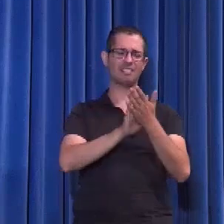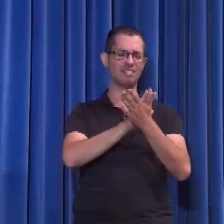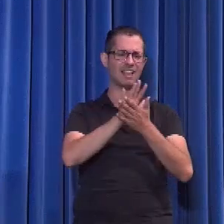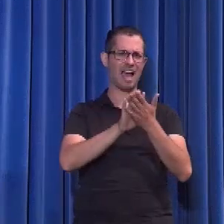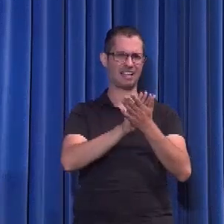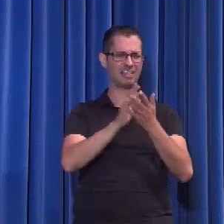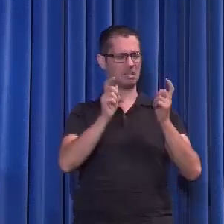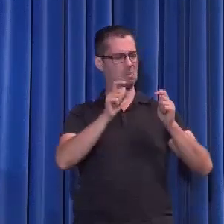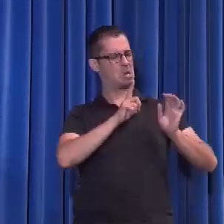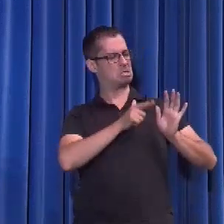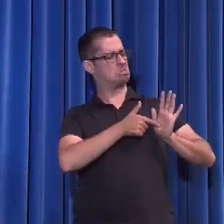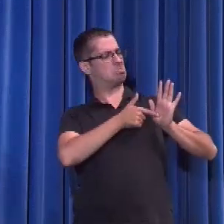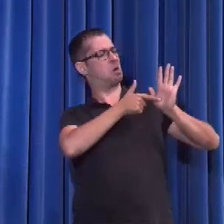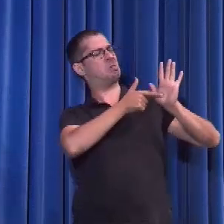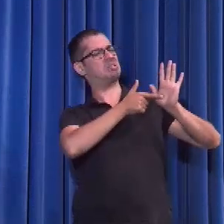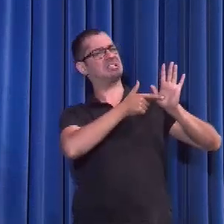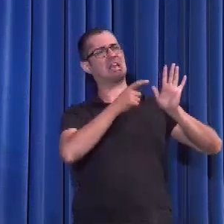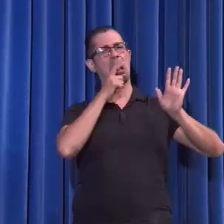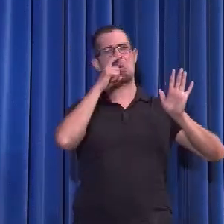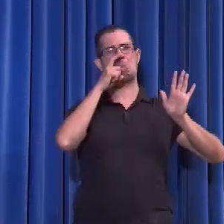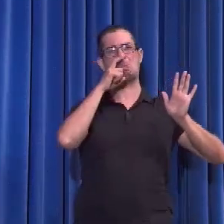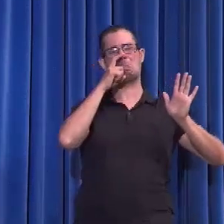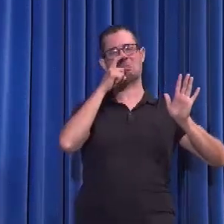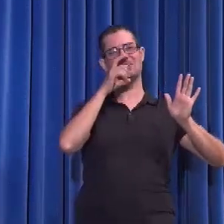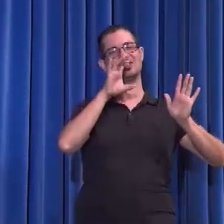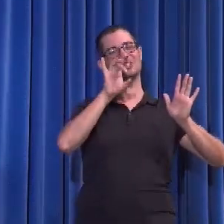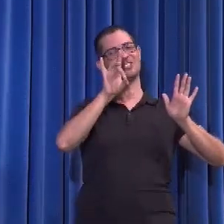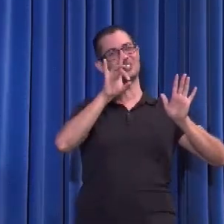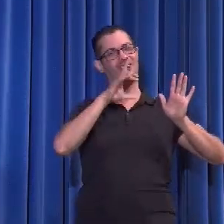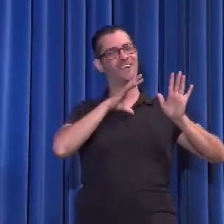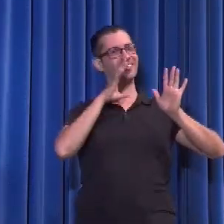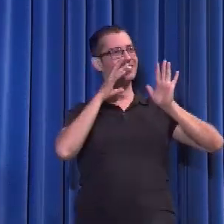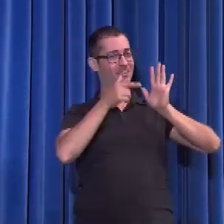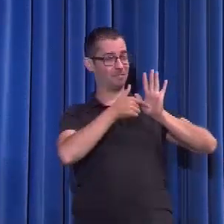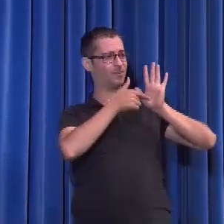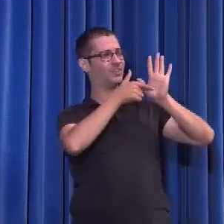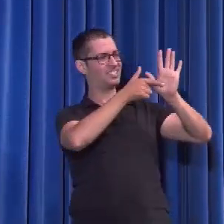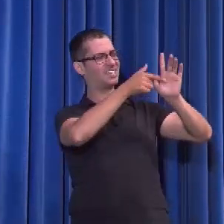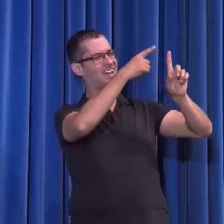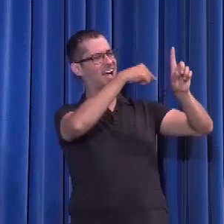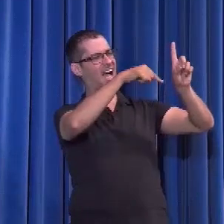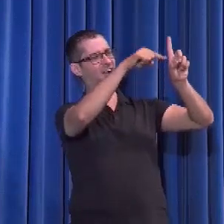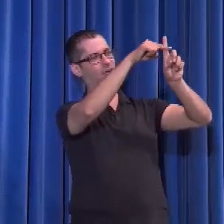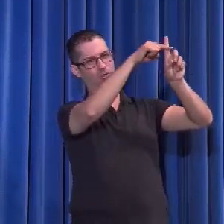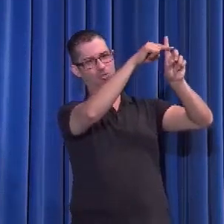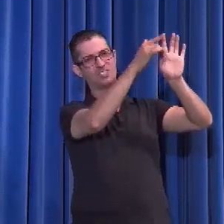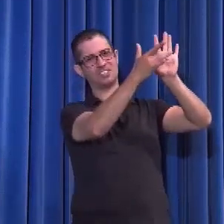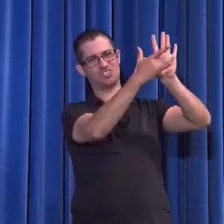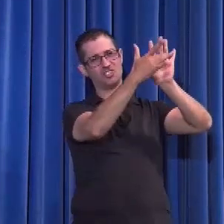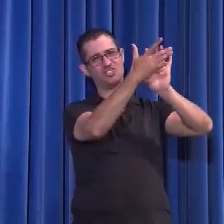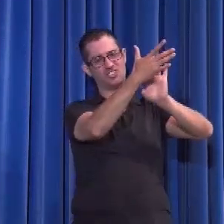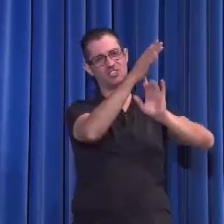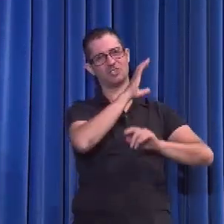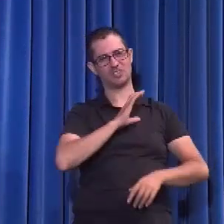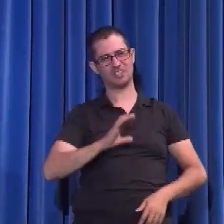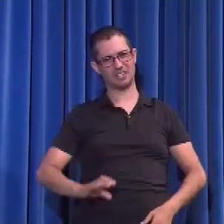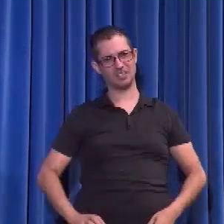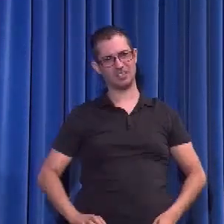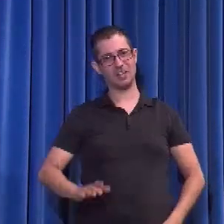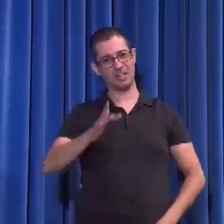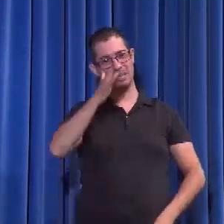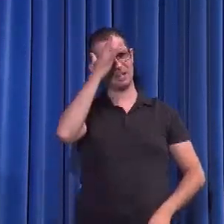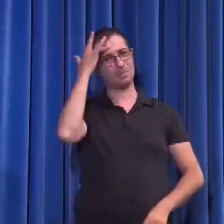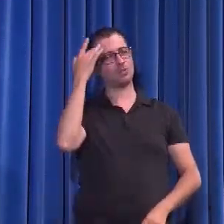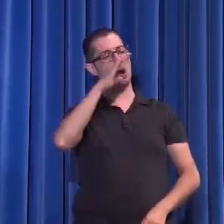se gloriar, a não ser na cruz de nosso Senhor Jesus Cristo, pelo qual o homem morre para o